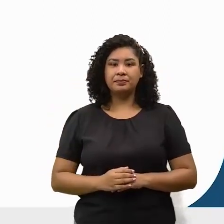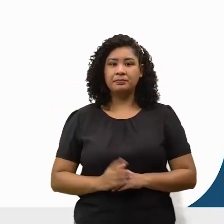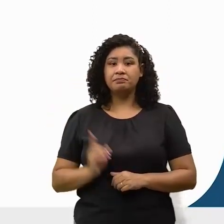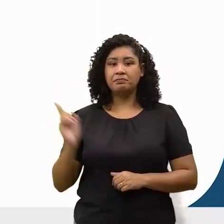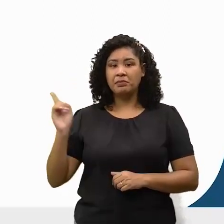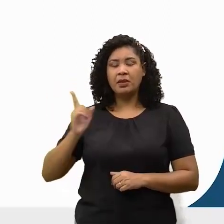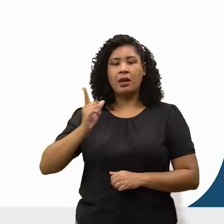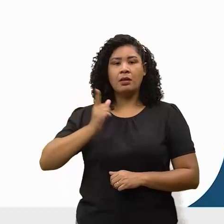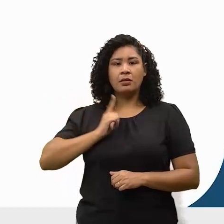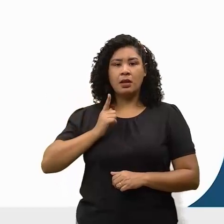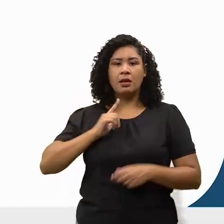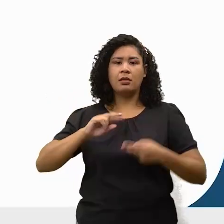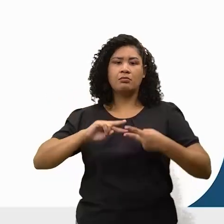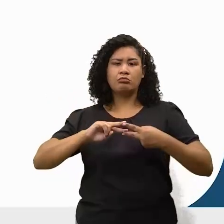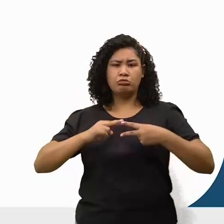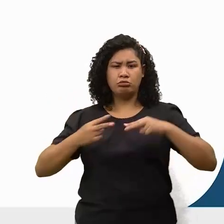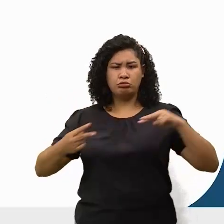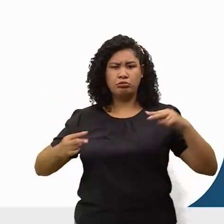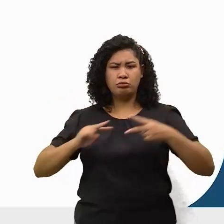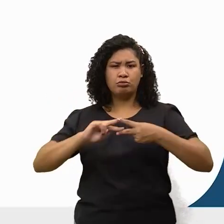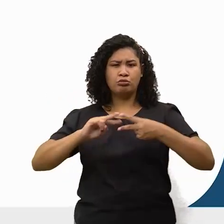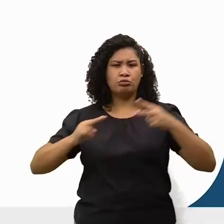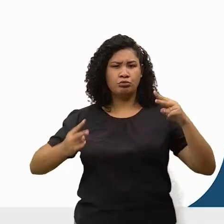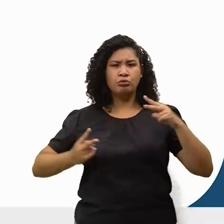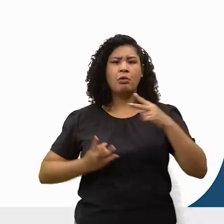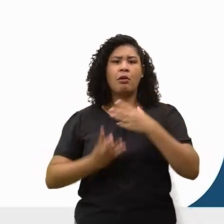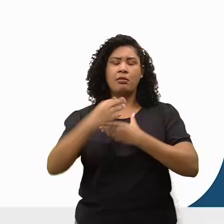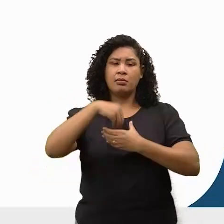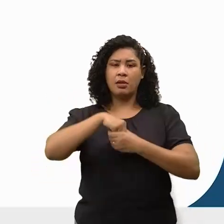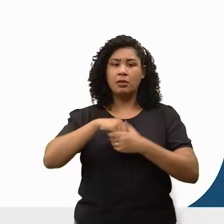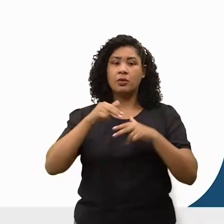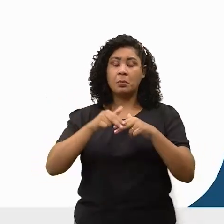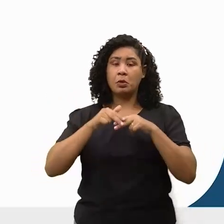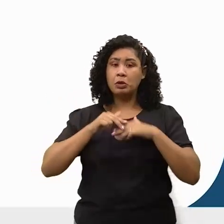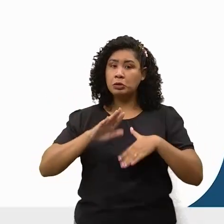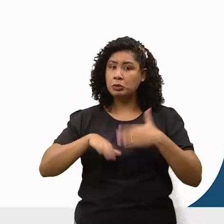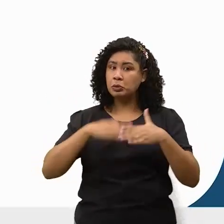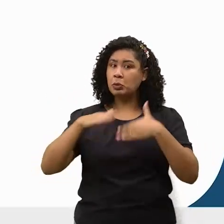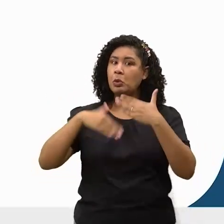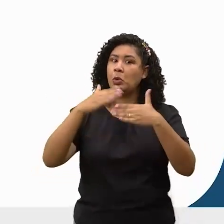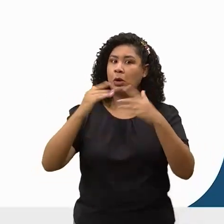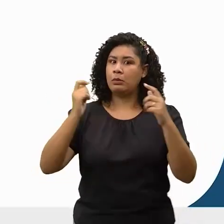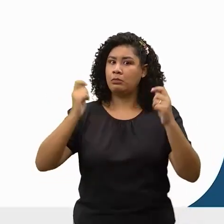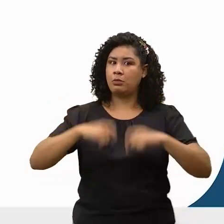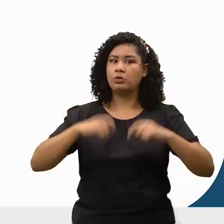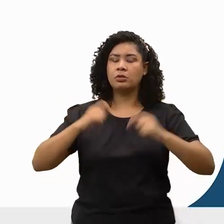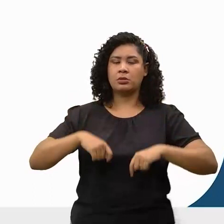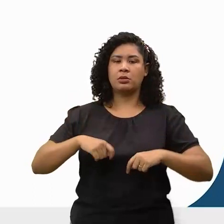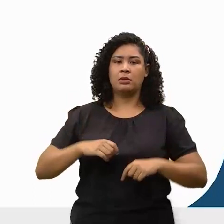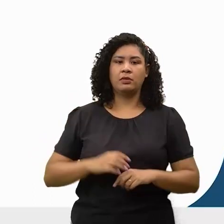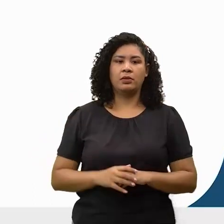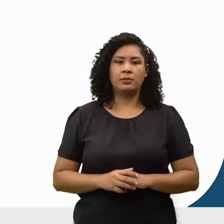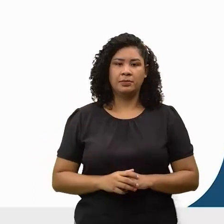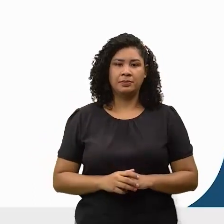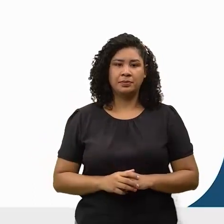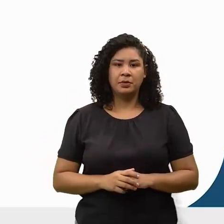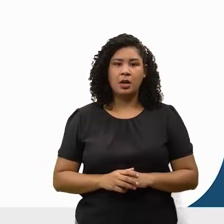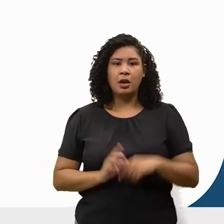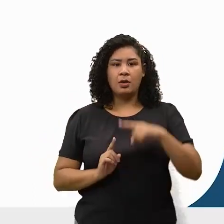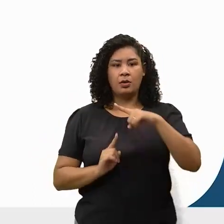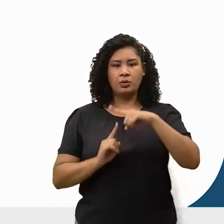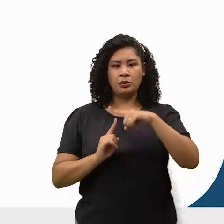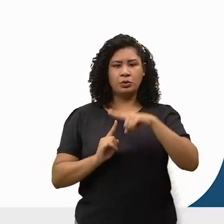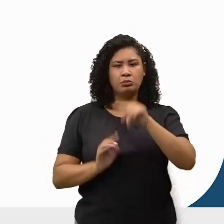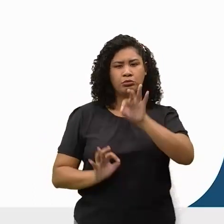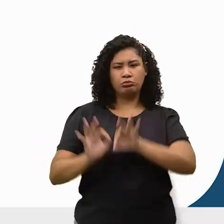material genético e esse material genético pode evoluir com o tempo. É a evolução, um tipo de